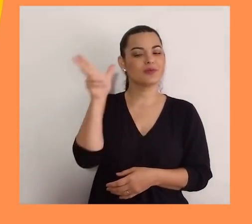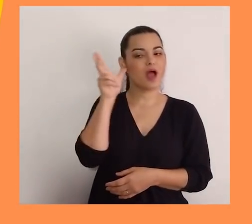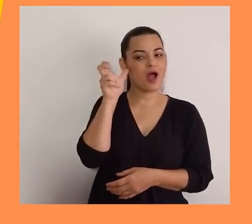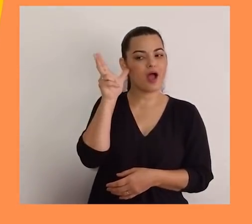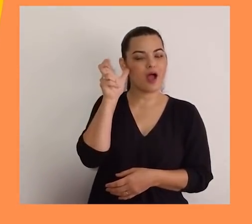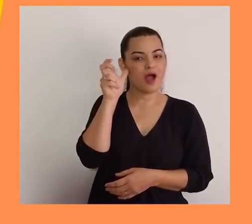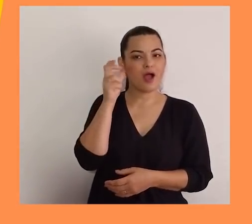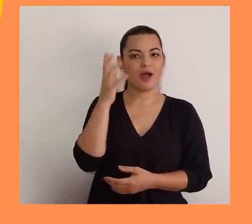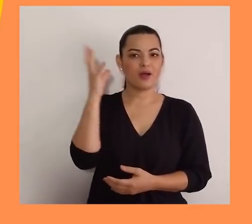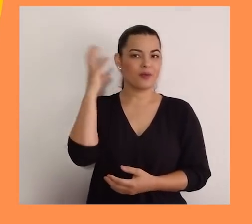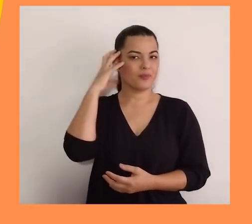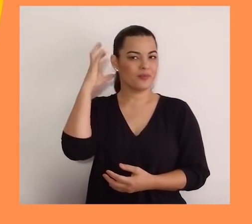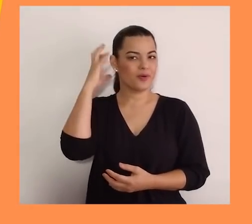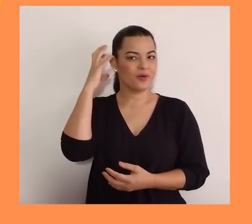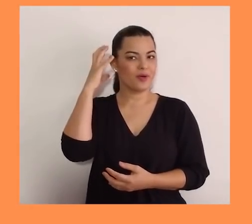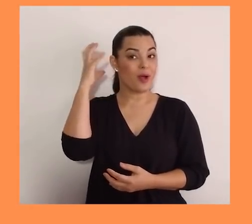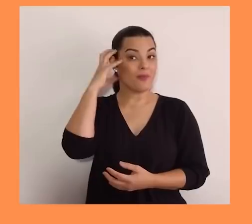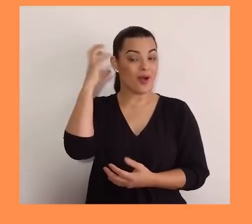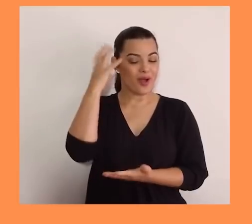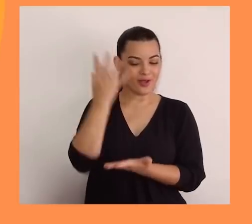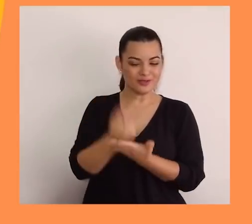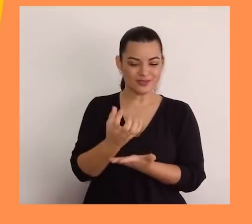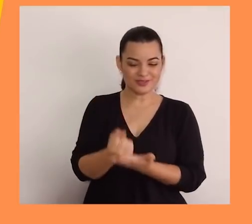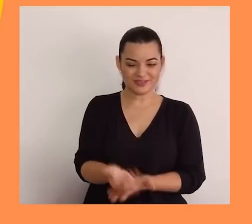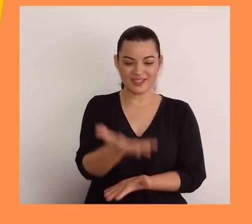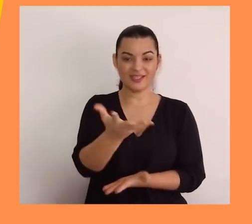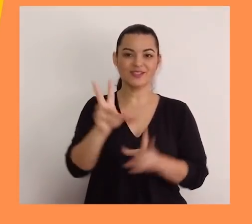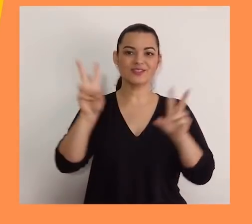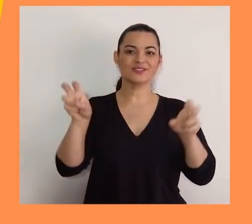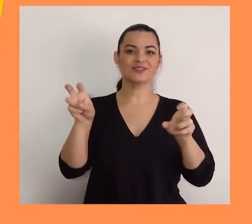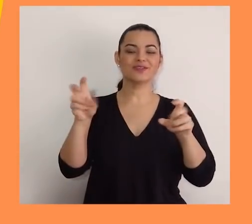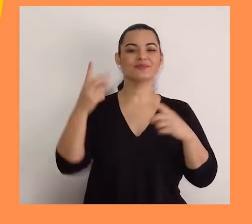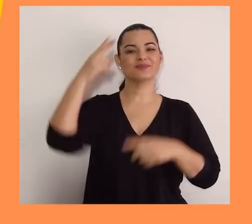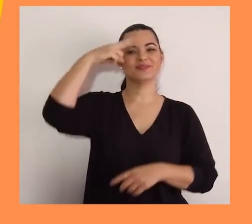O Grande Rabanete.